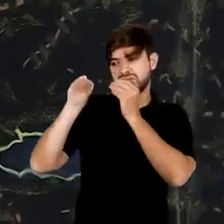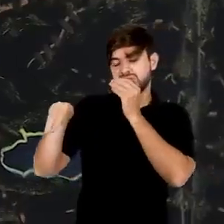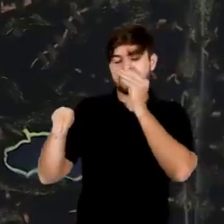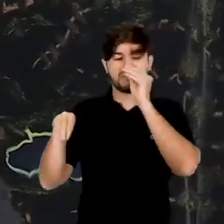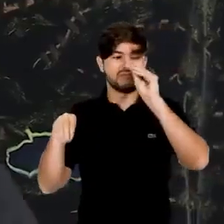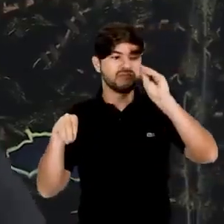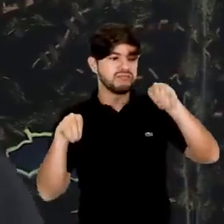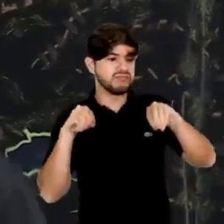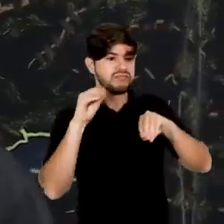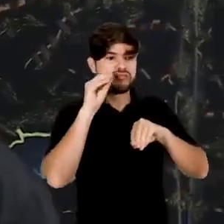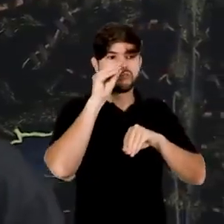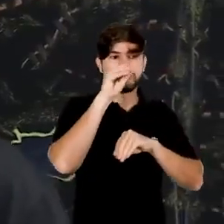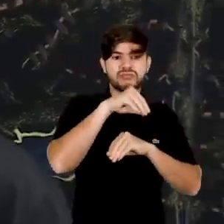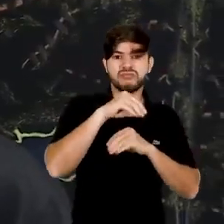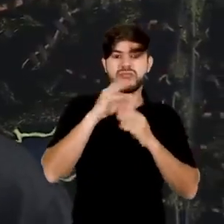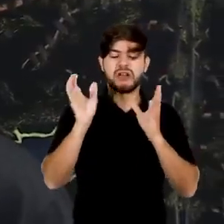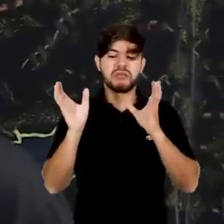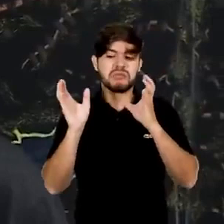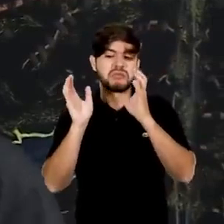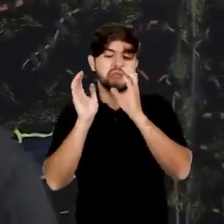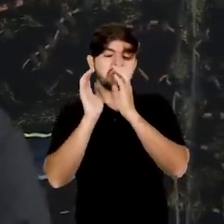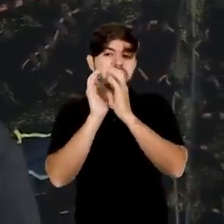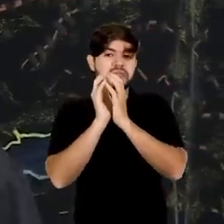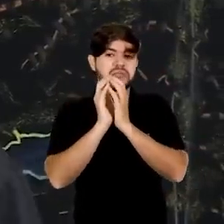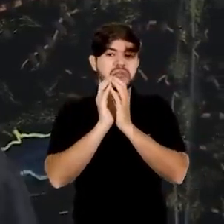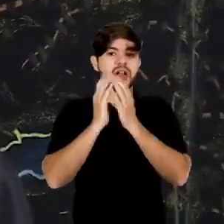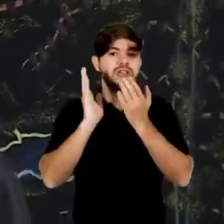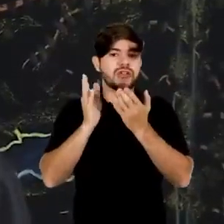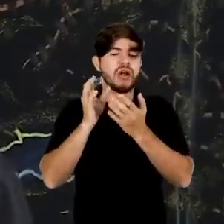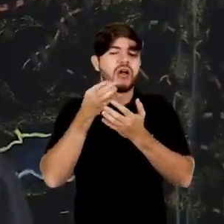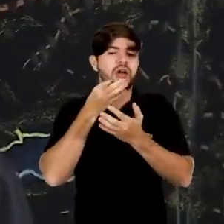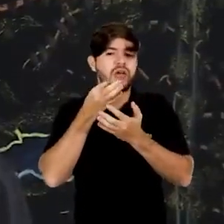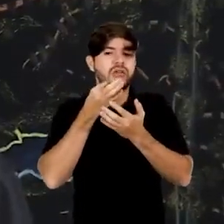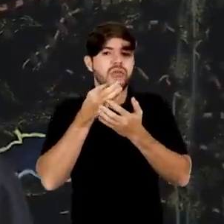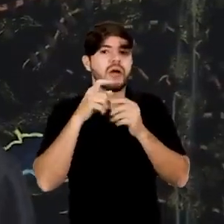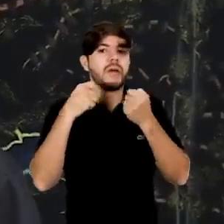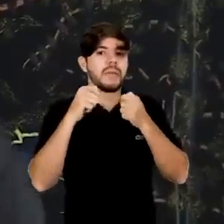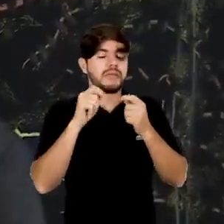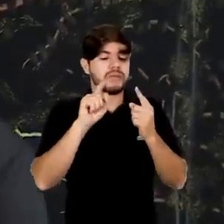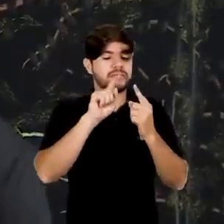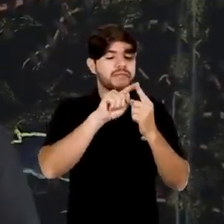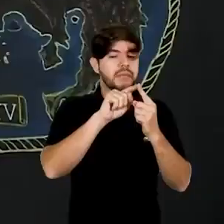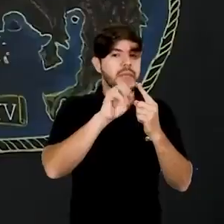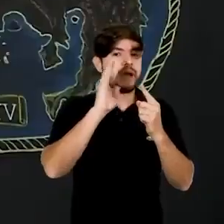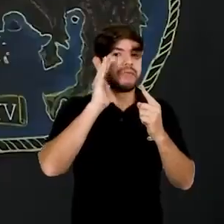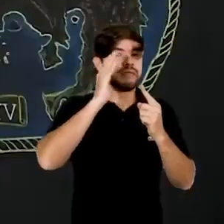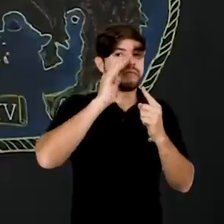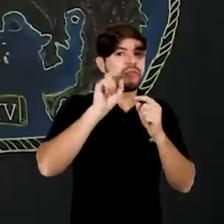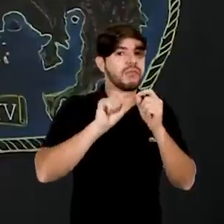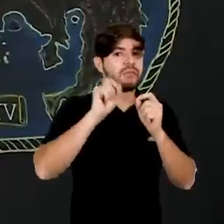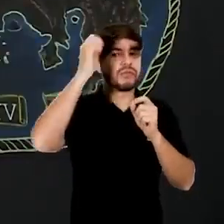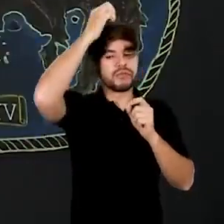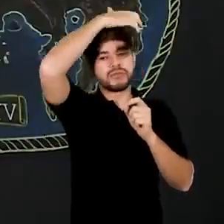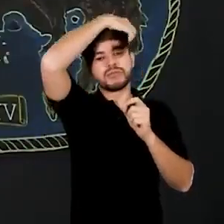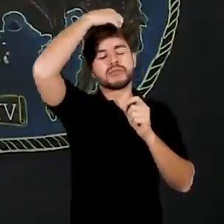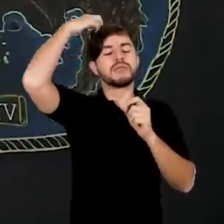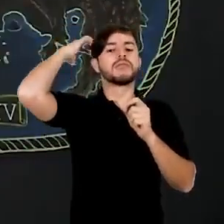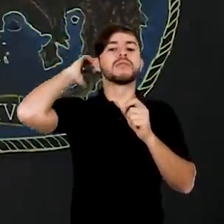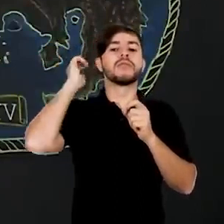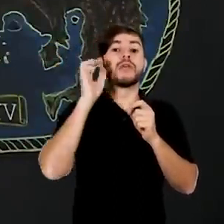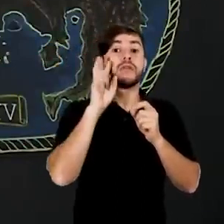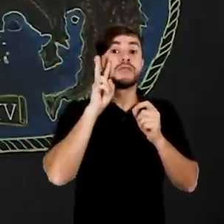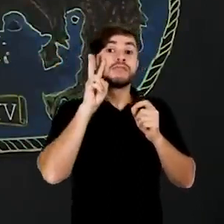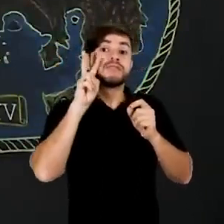viu o mapa, comentou um pouquinho a importância dele, mas tem mais um ponto que eu gostaria de destacar e aprofundar com você. Dá uma olhada aqui